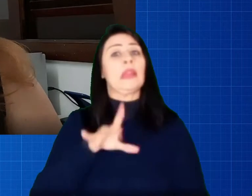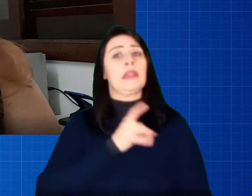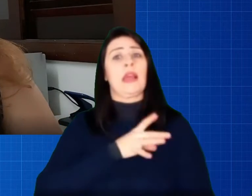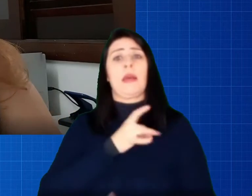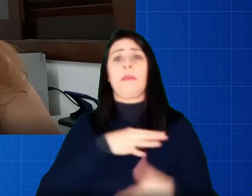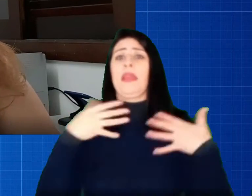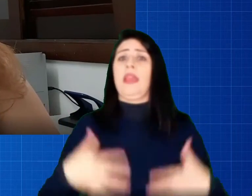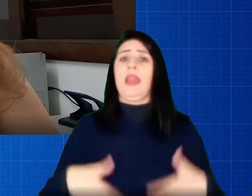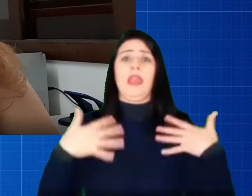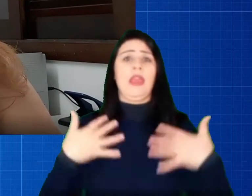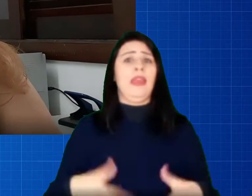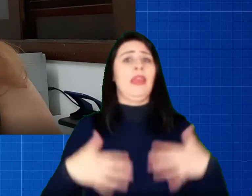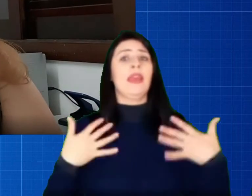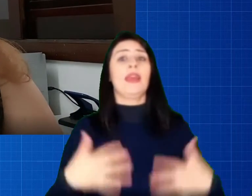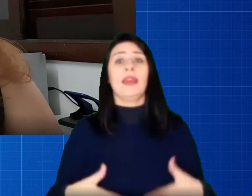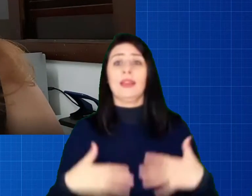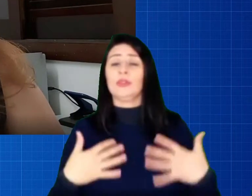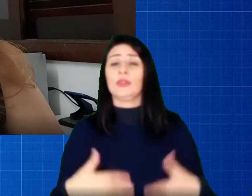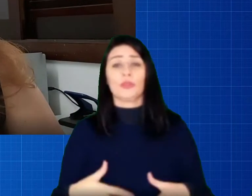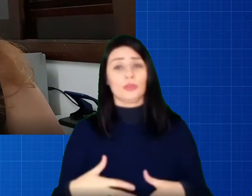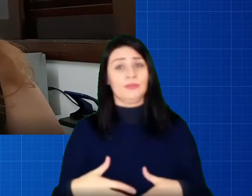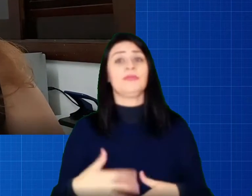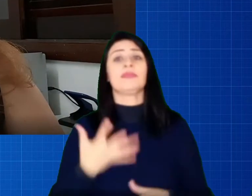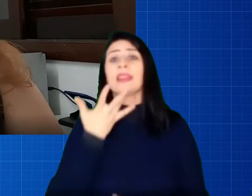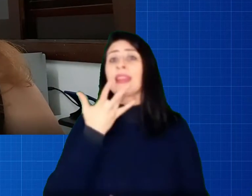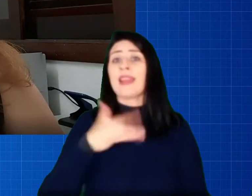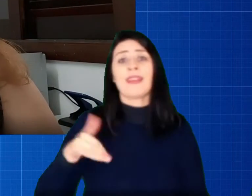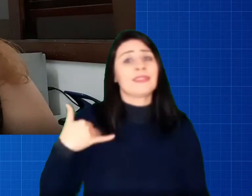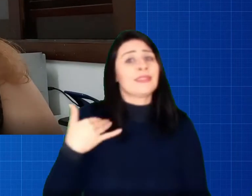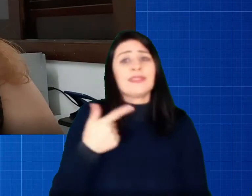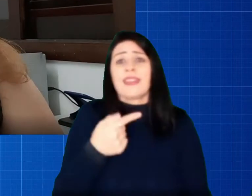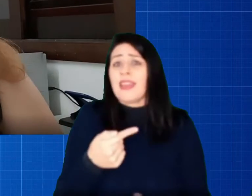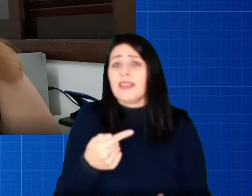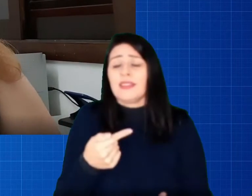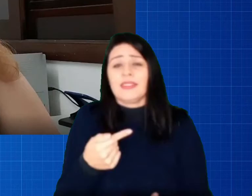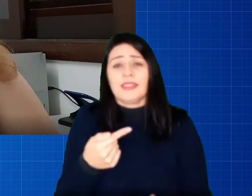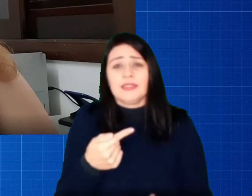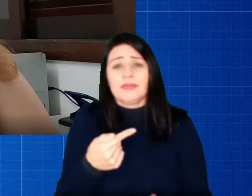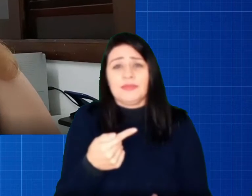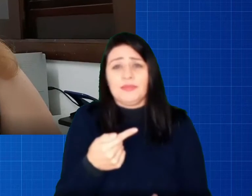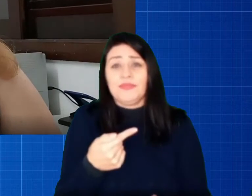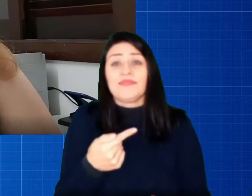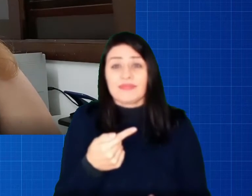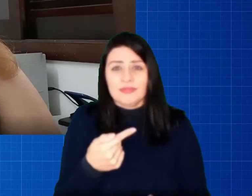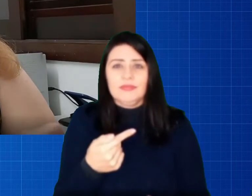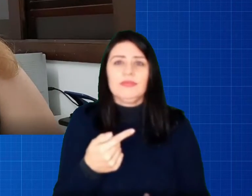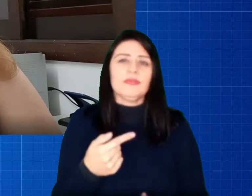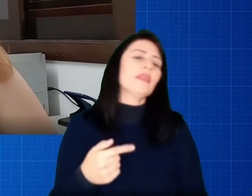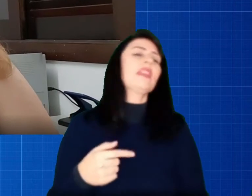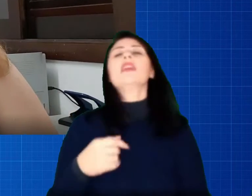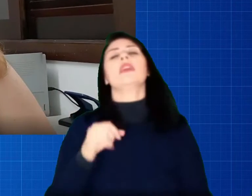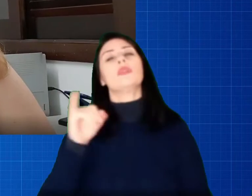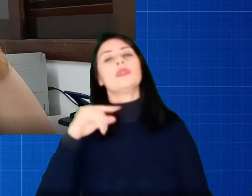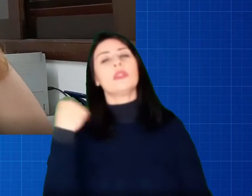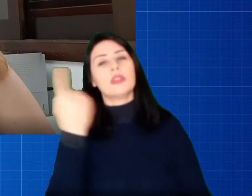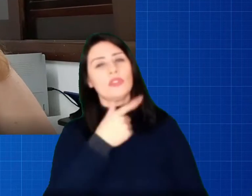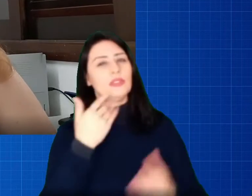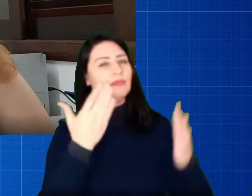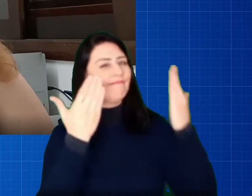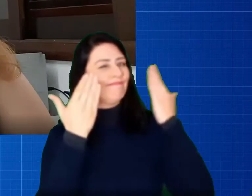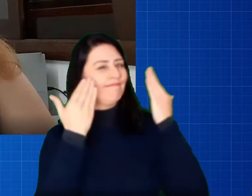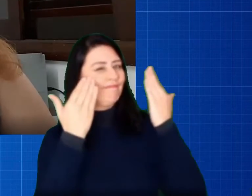eu vou roubar você para mim. E aí a criança fica morrendo de medo. Criança pequenininha, funciona a criança até uns 7 anos